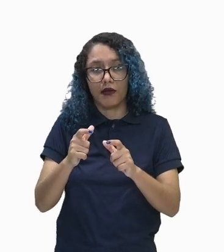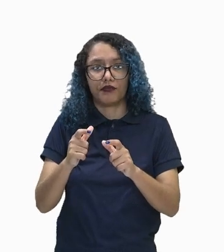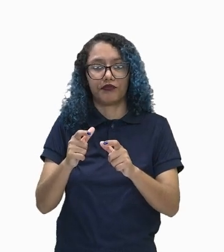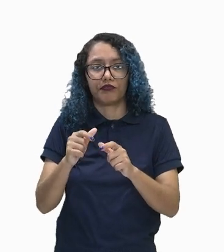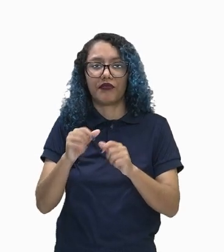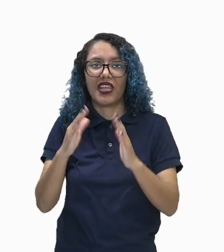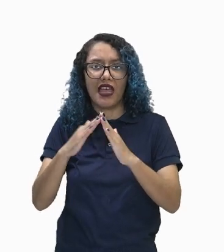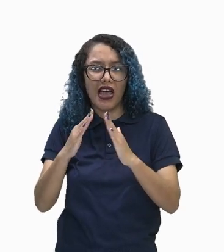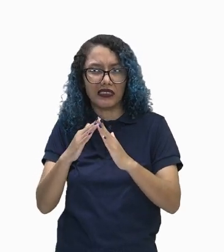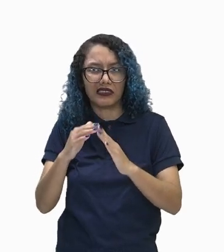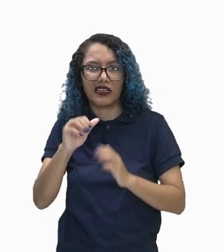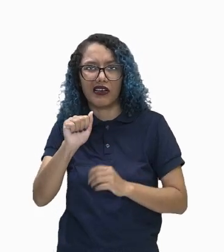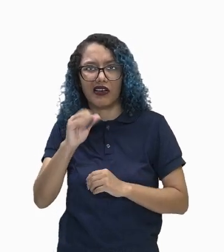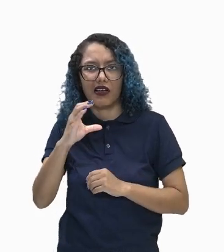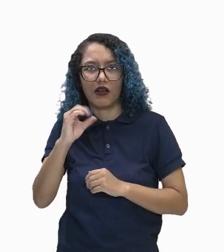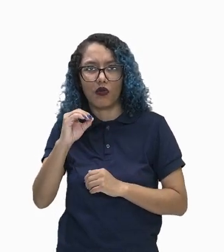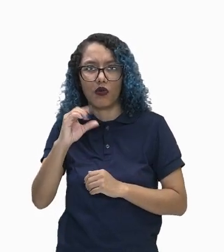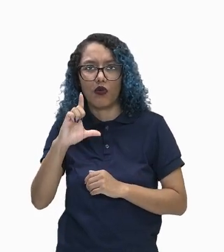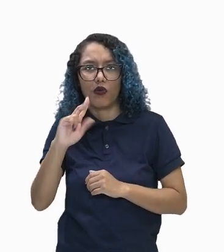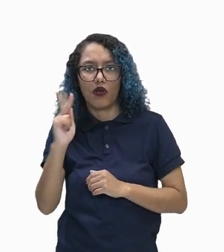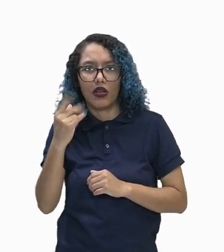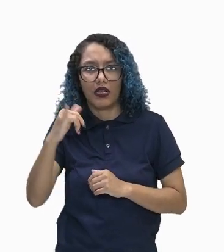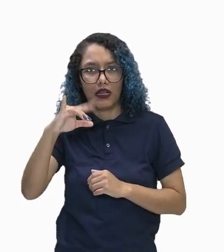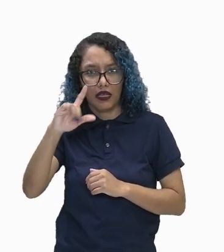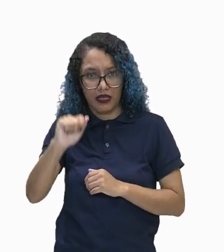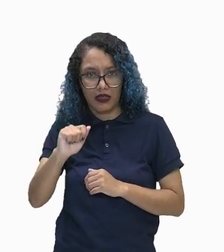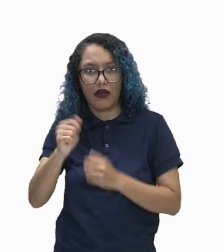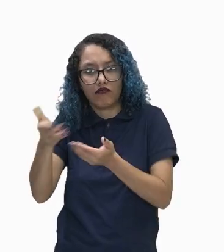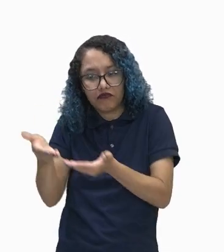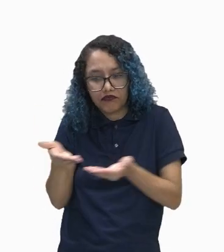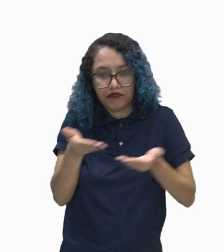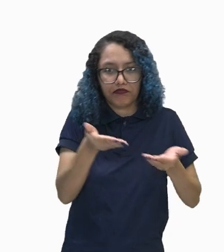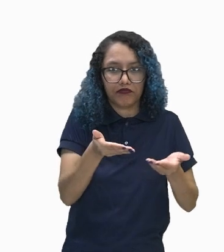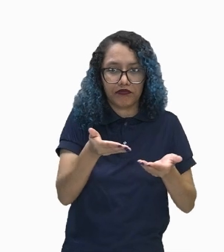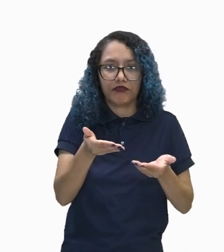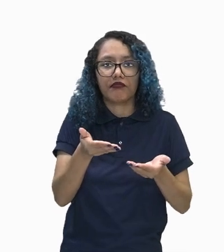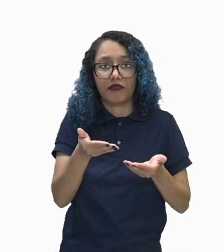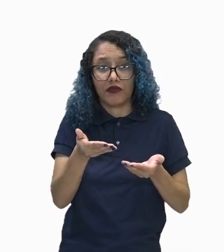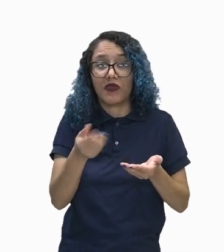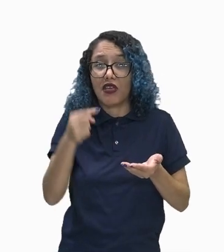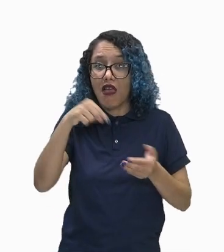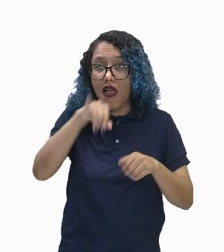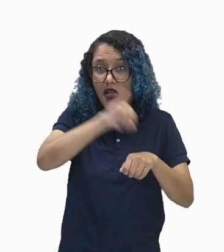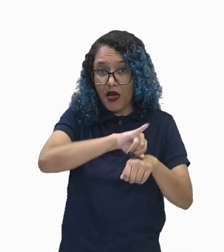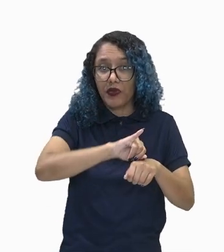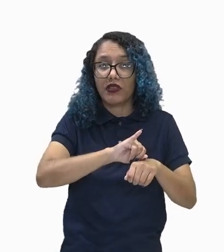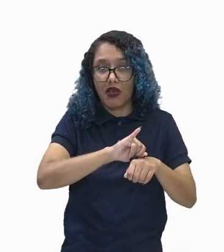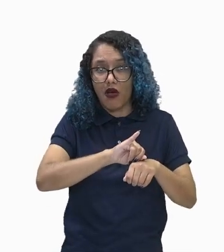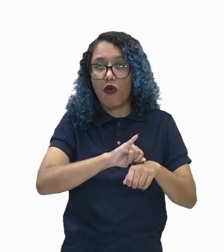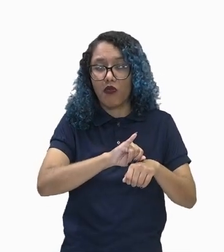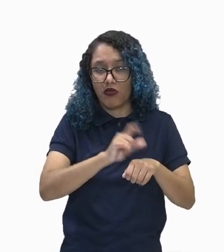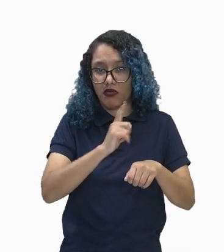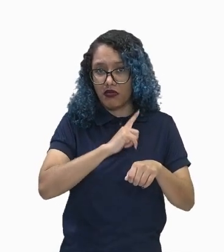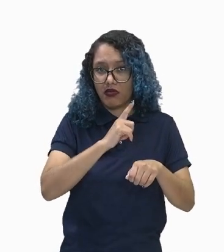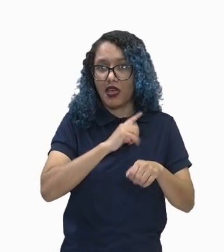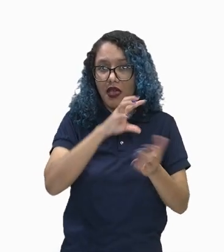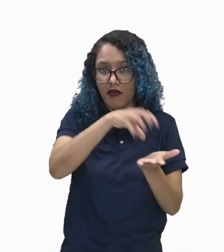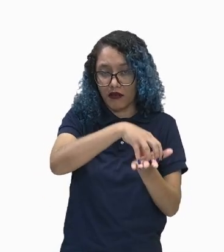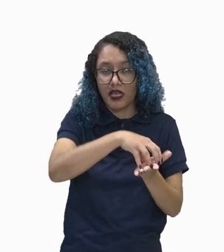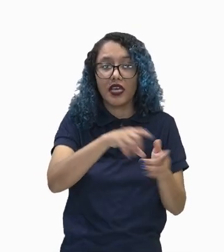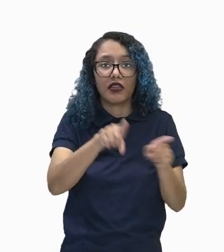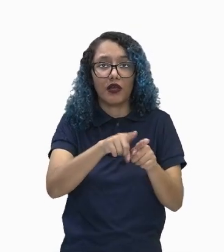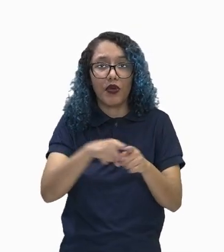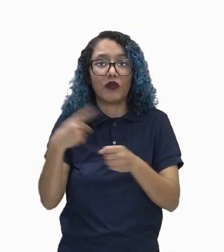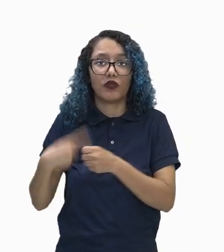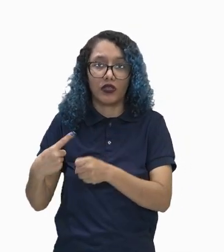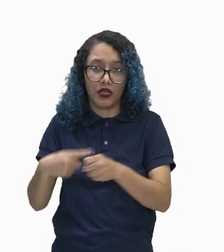da Acolhida, ela tem instituição tanto aqui na capital, como também no